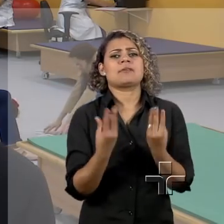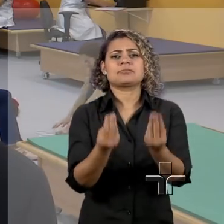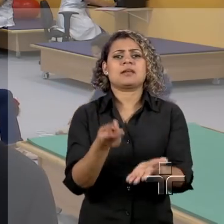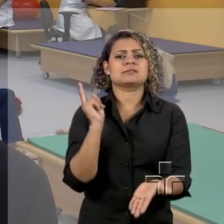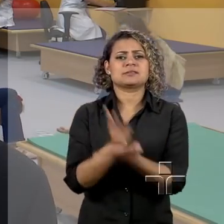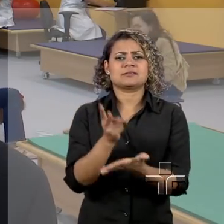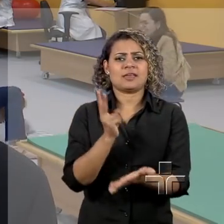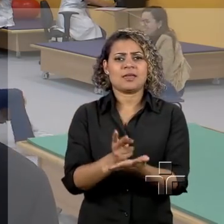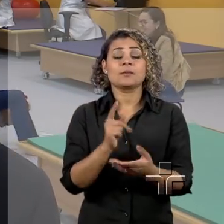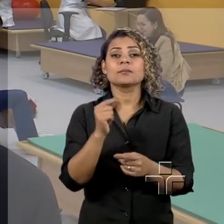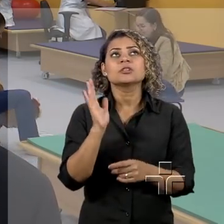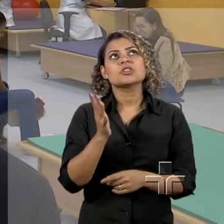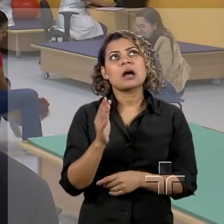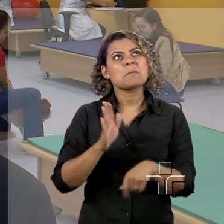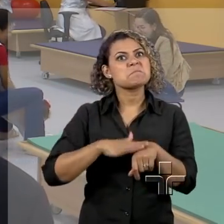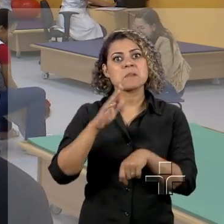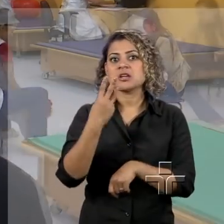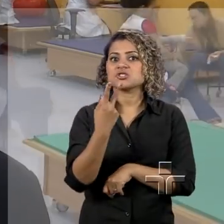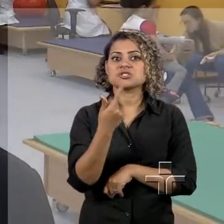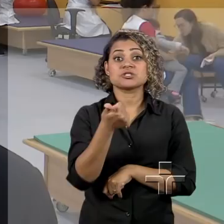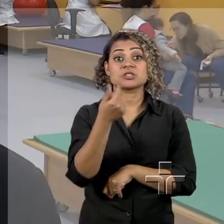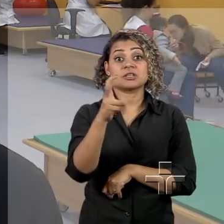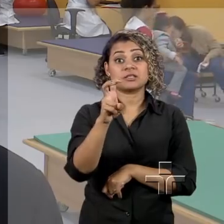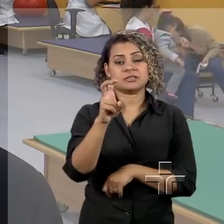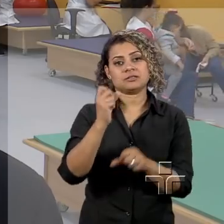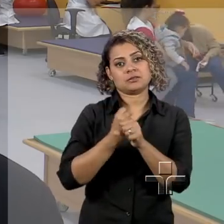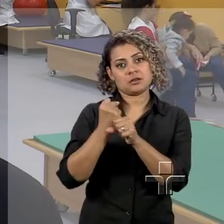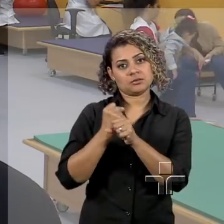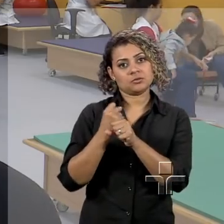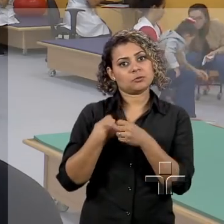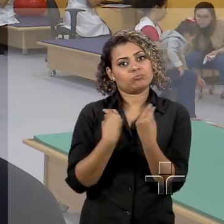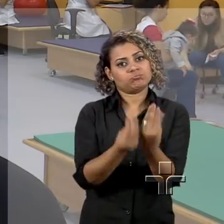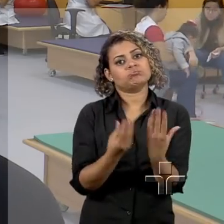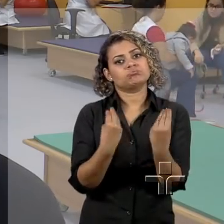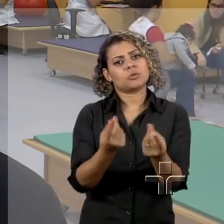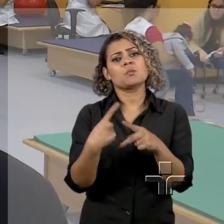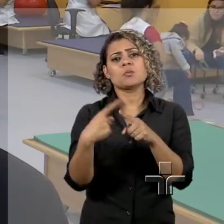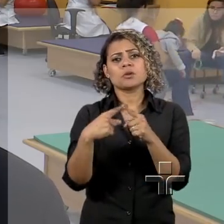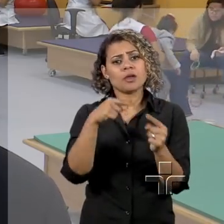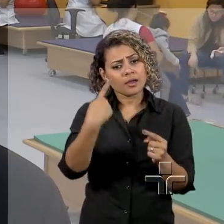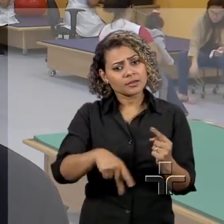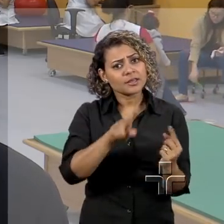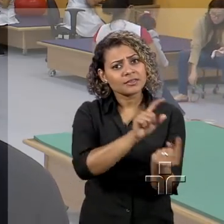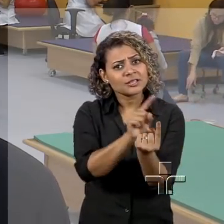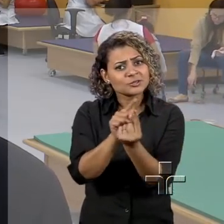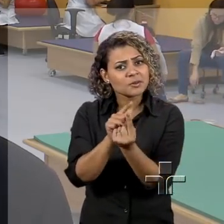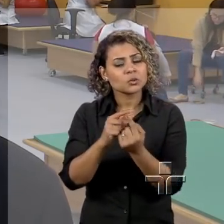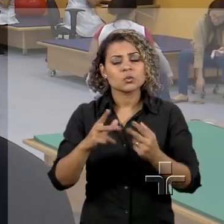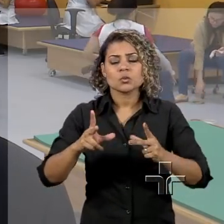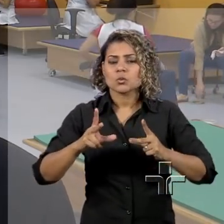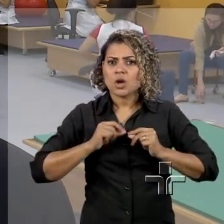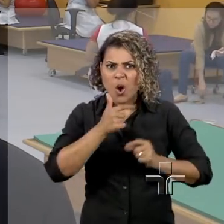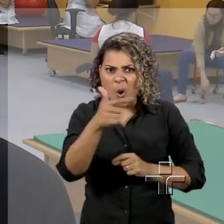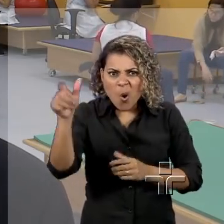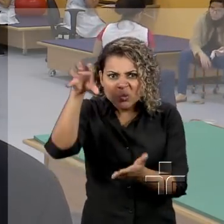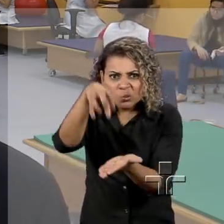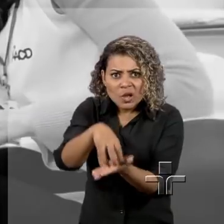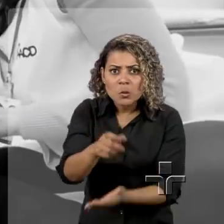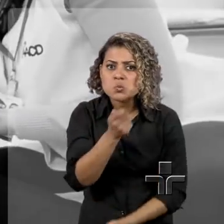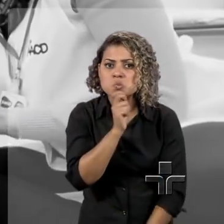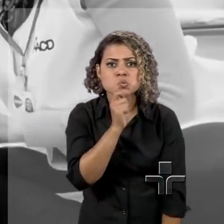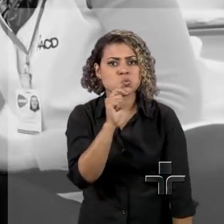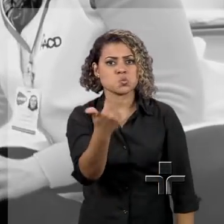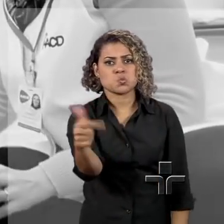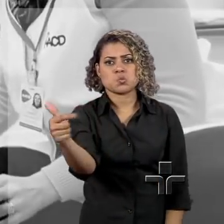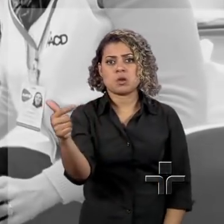doa já fazem mais de 15 anos. Aqui eles conseguem ter um atendimento que, com certeza, em outro lugar eles não teriam.